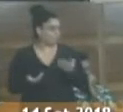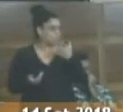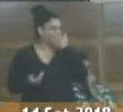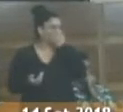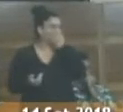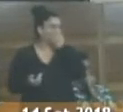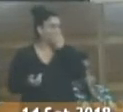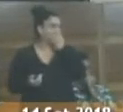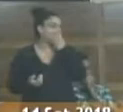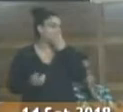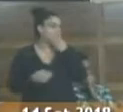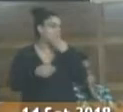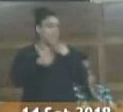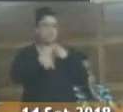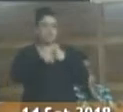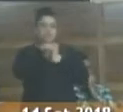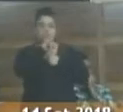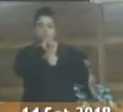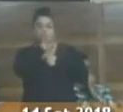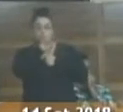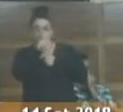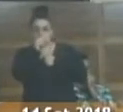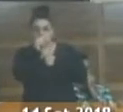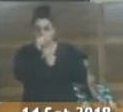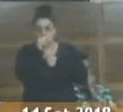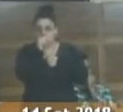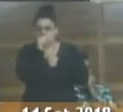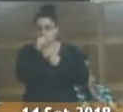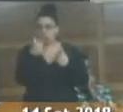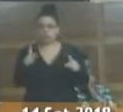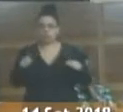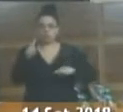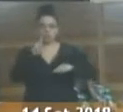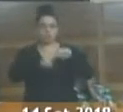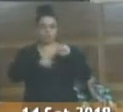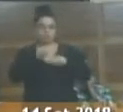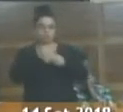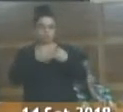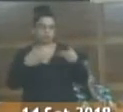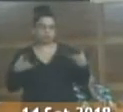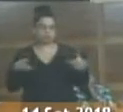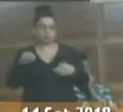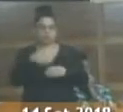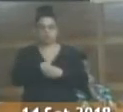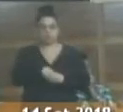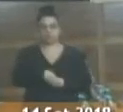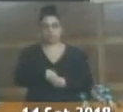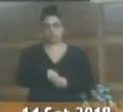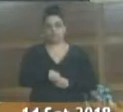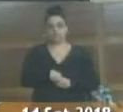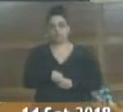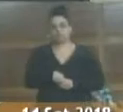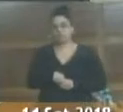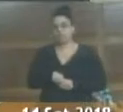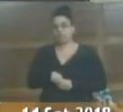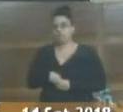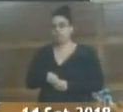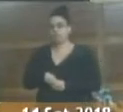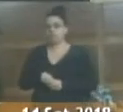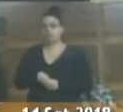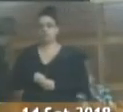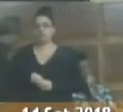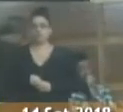mas é um precário. Não tem material didático para dentro da... E ainda fala, e ainda é